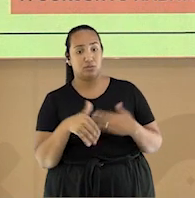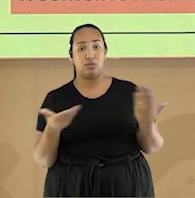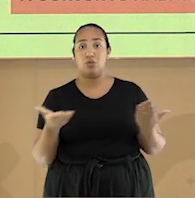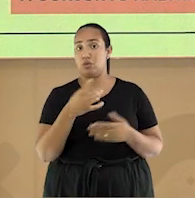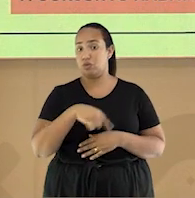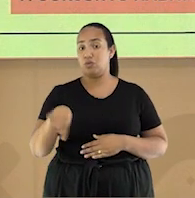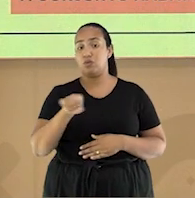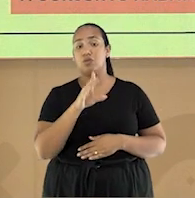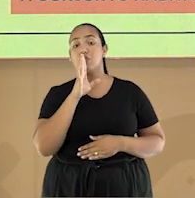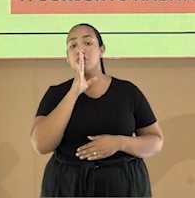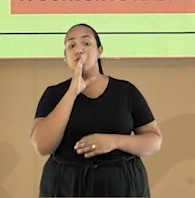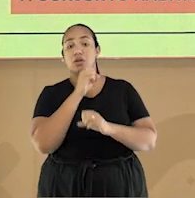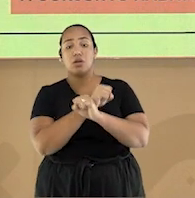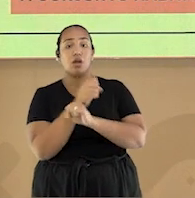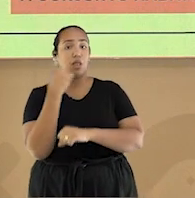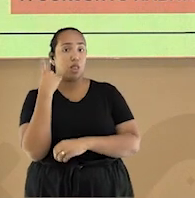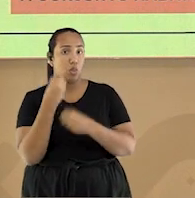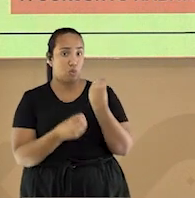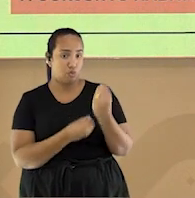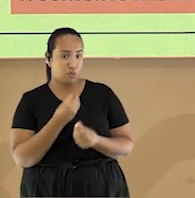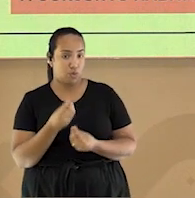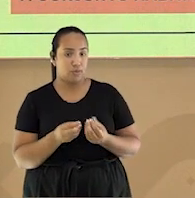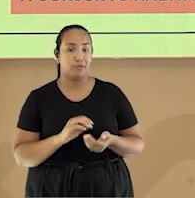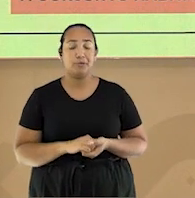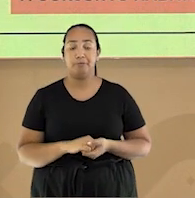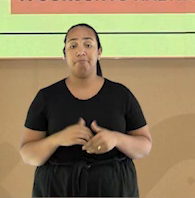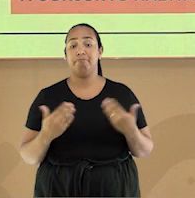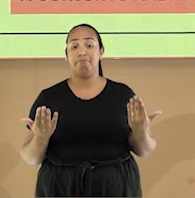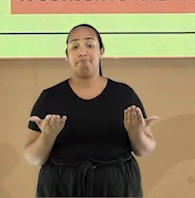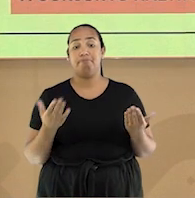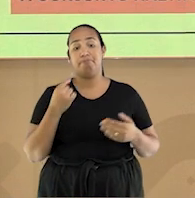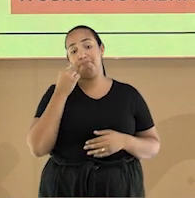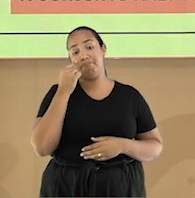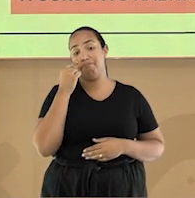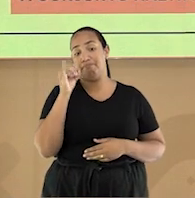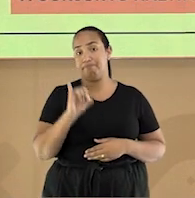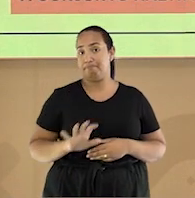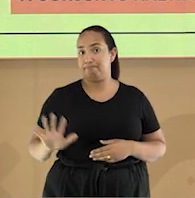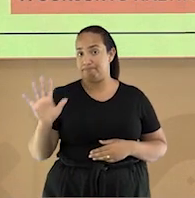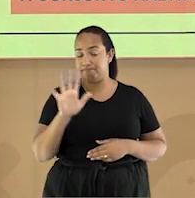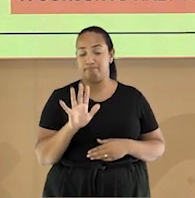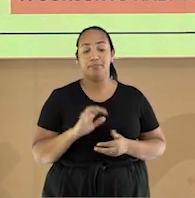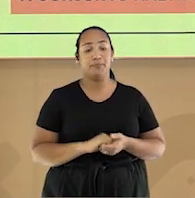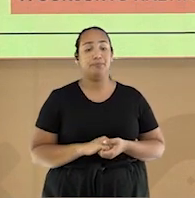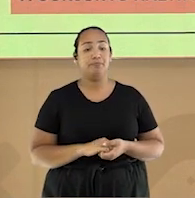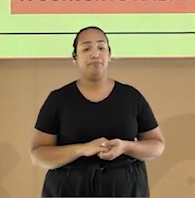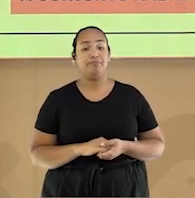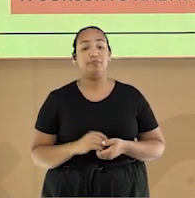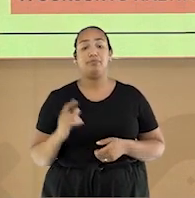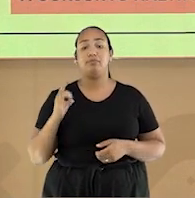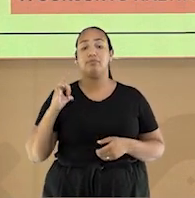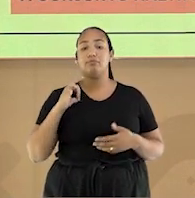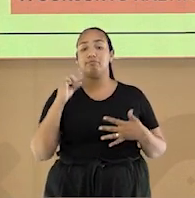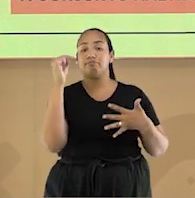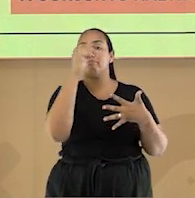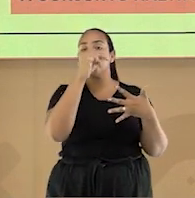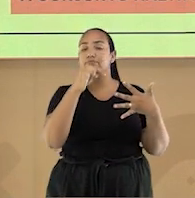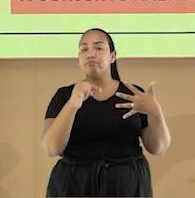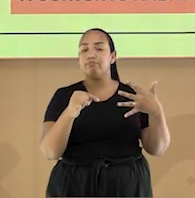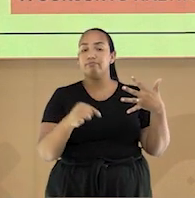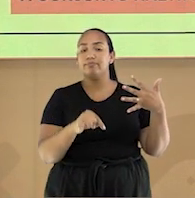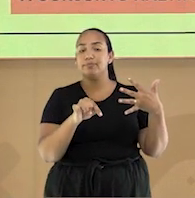o quilombo de Palmares? Então aqui nós podemos ver nessa primeira imagem algumas classificações e ali ao nosso